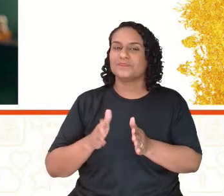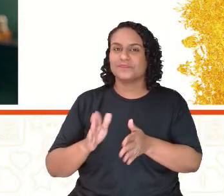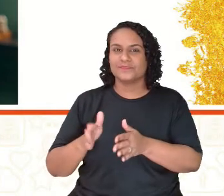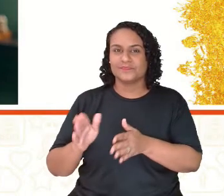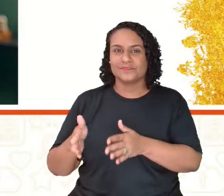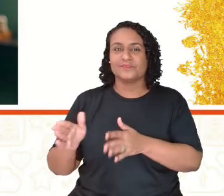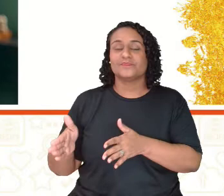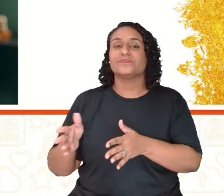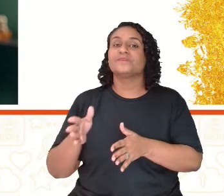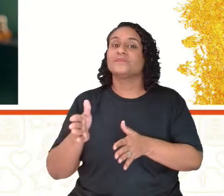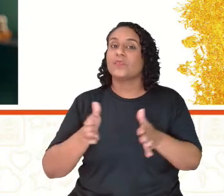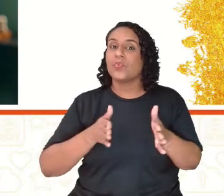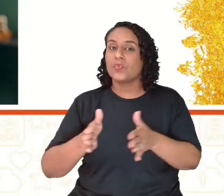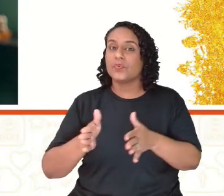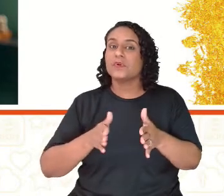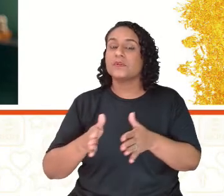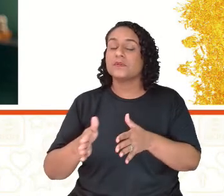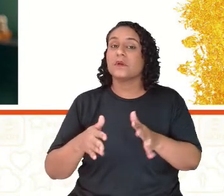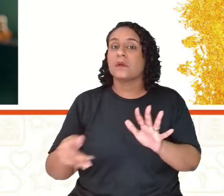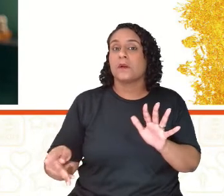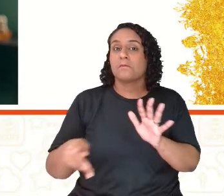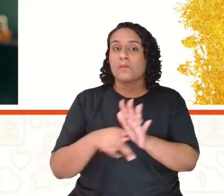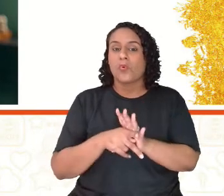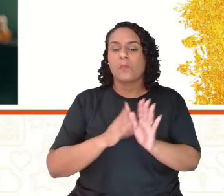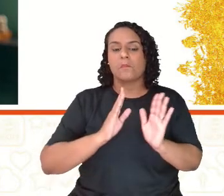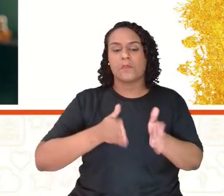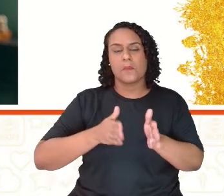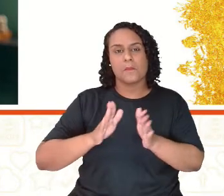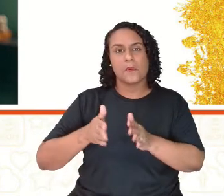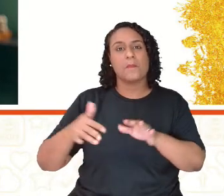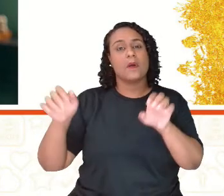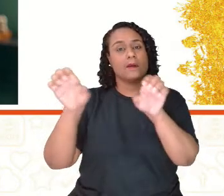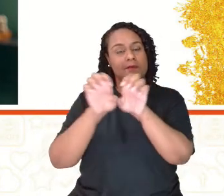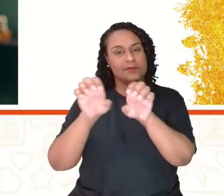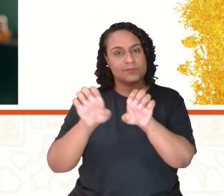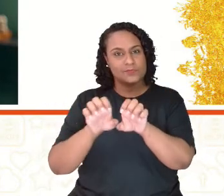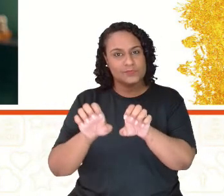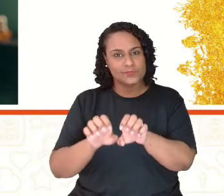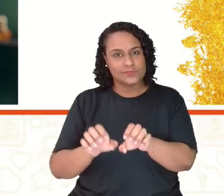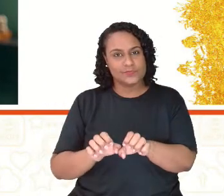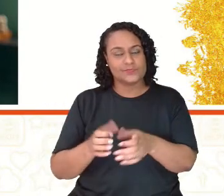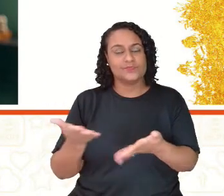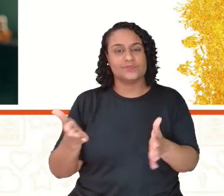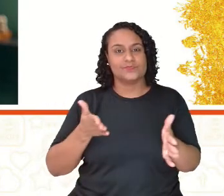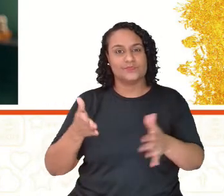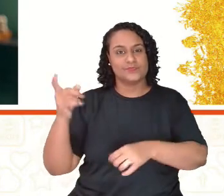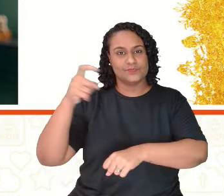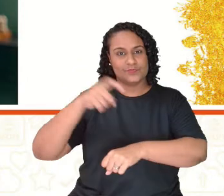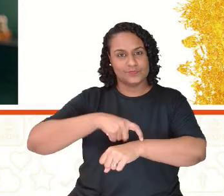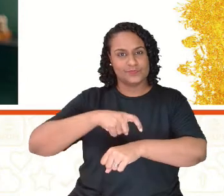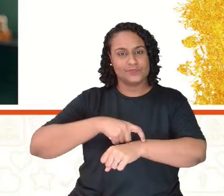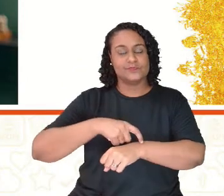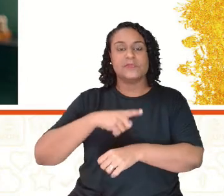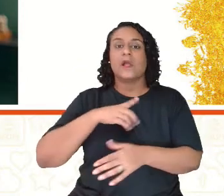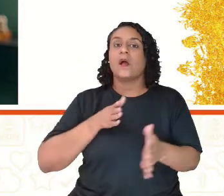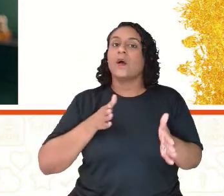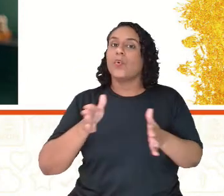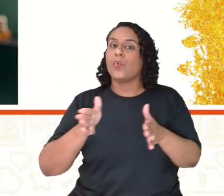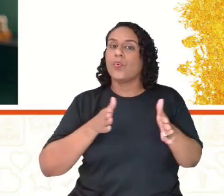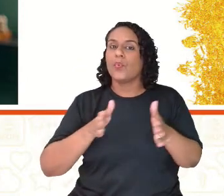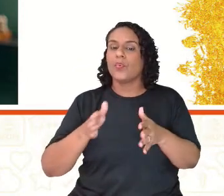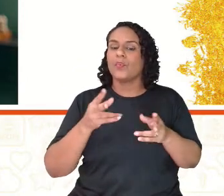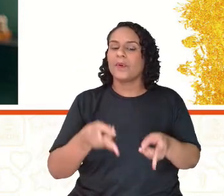da duração, que faz parte dessas etapas da estruturação temporal. Tem a duração, que